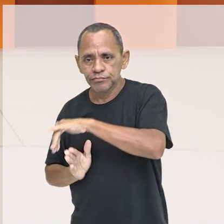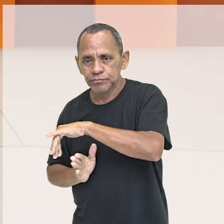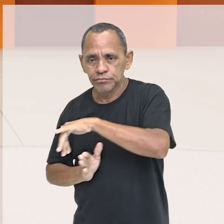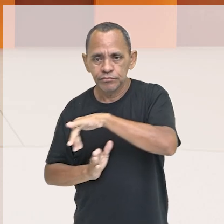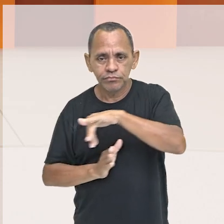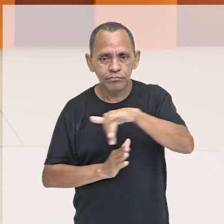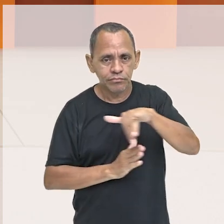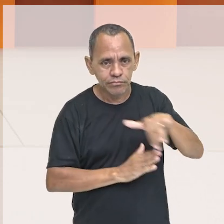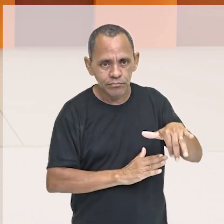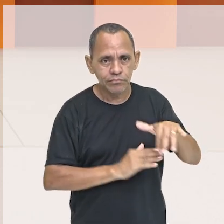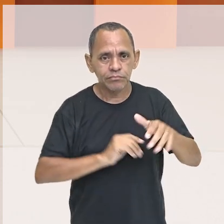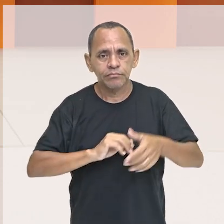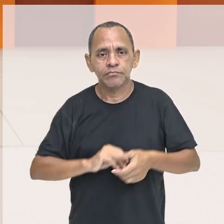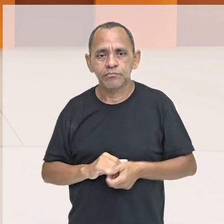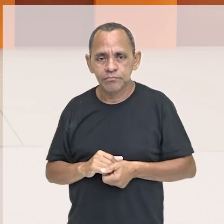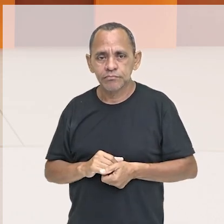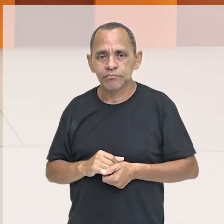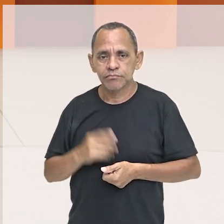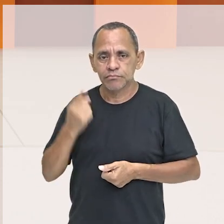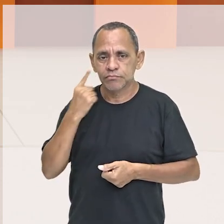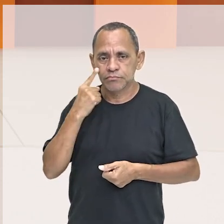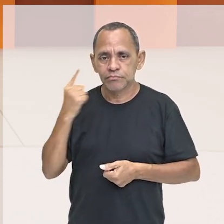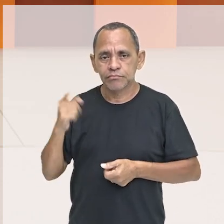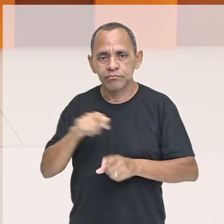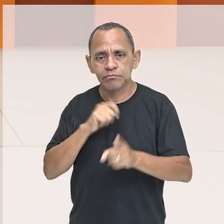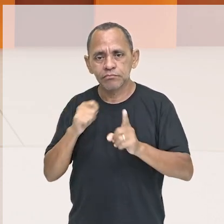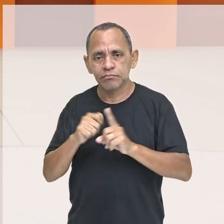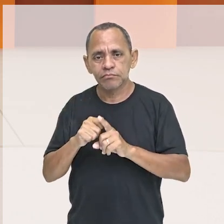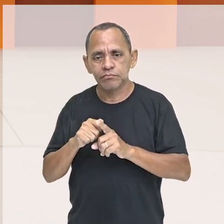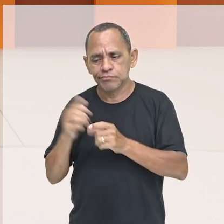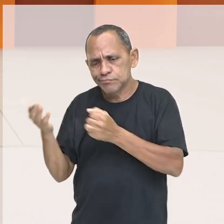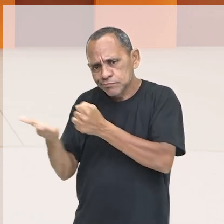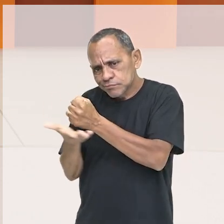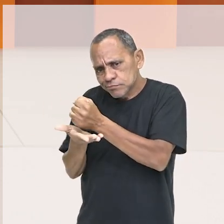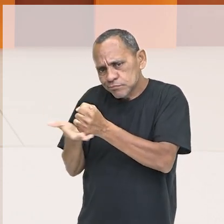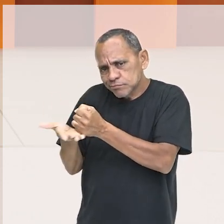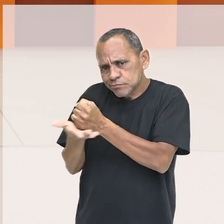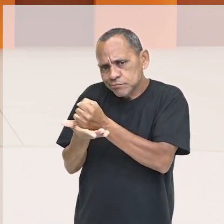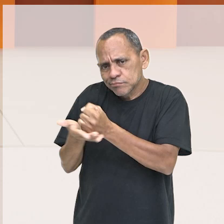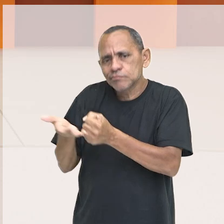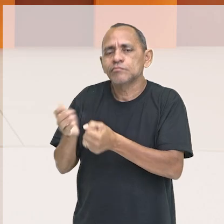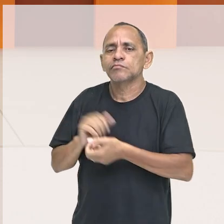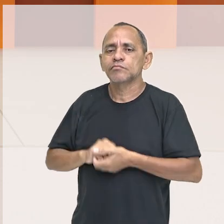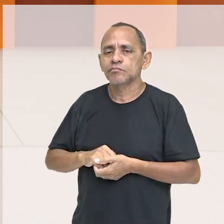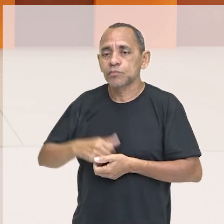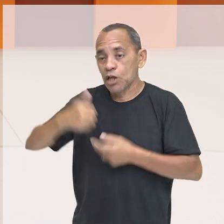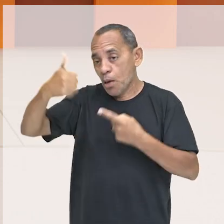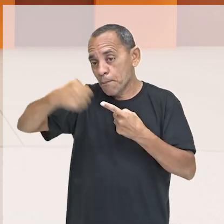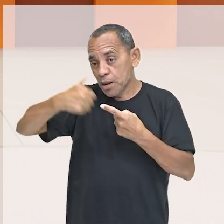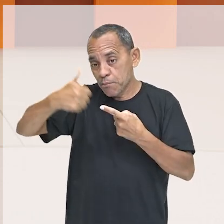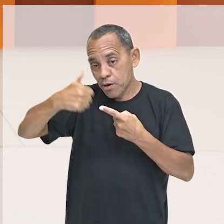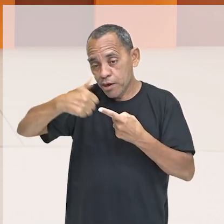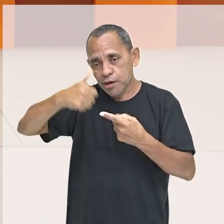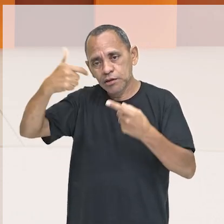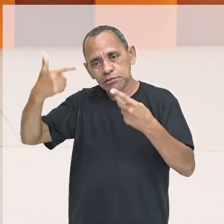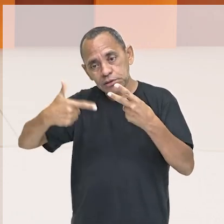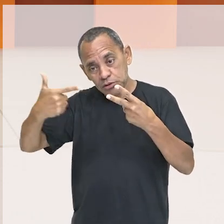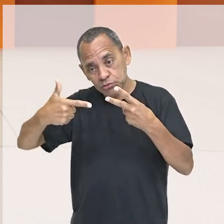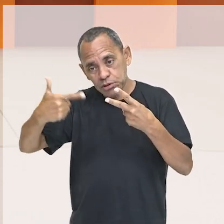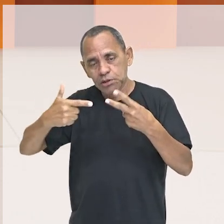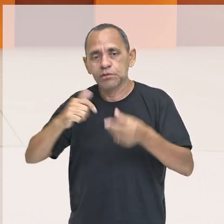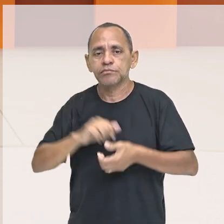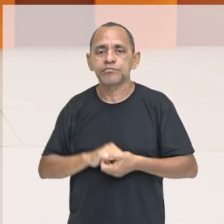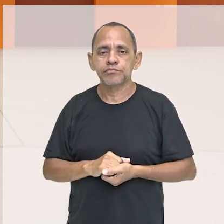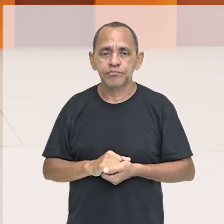ver a socialização primária e secundária. Então, tem duas maneiras de se dar esse processo de socialização. Uma é